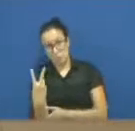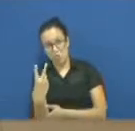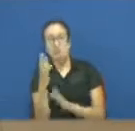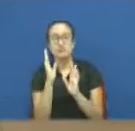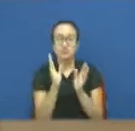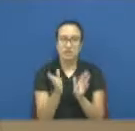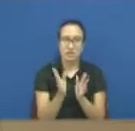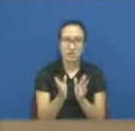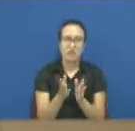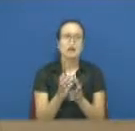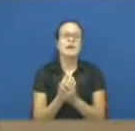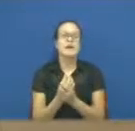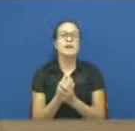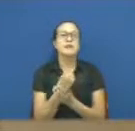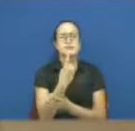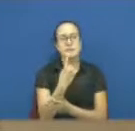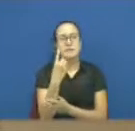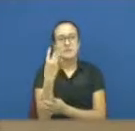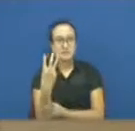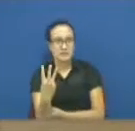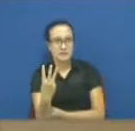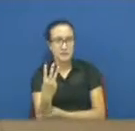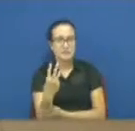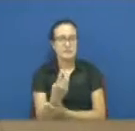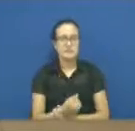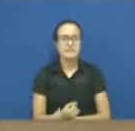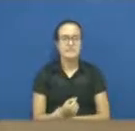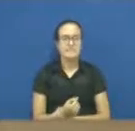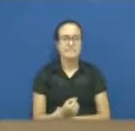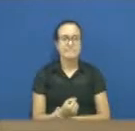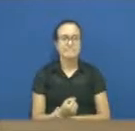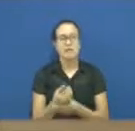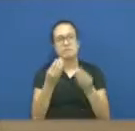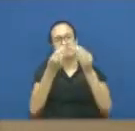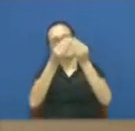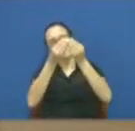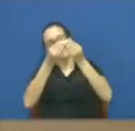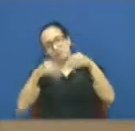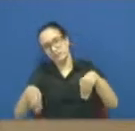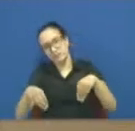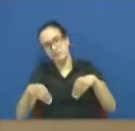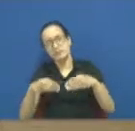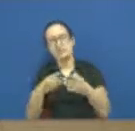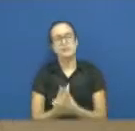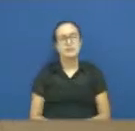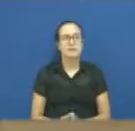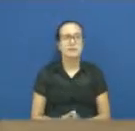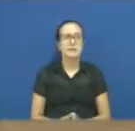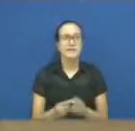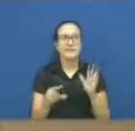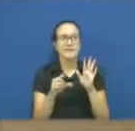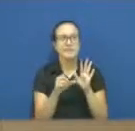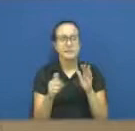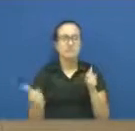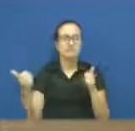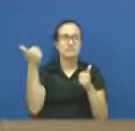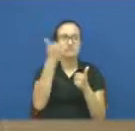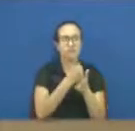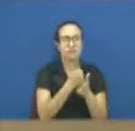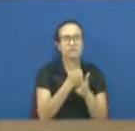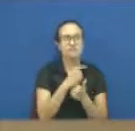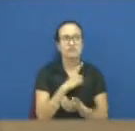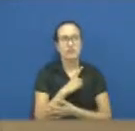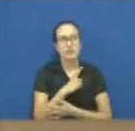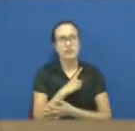pauta. O item 13º foi prejudicado pela apresentação de